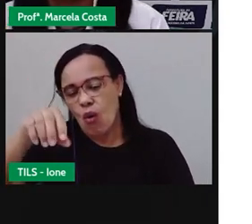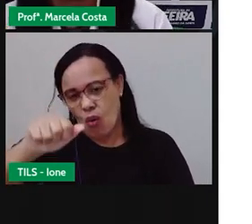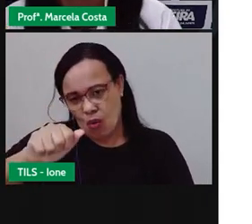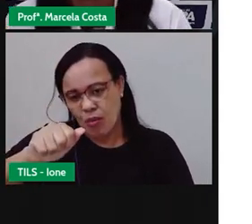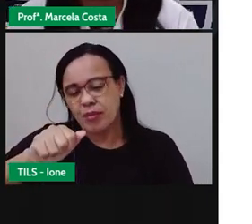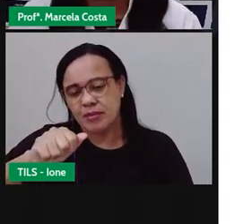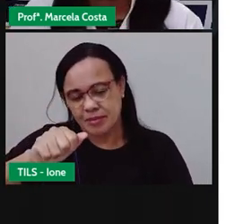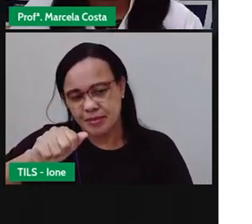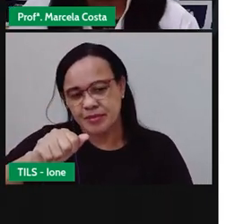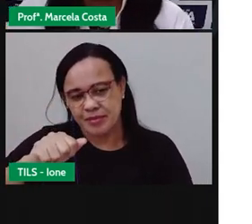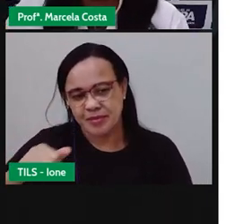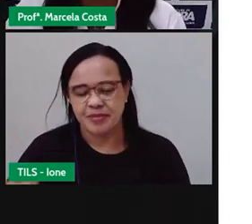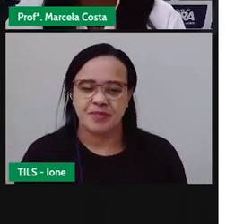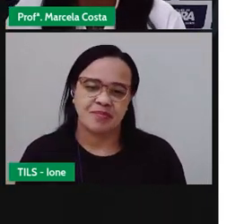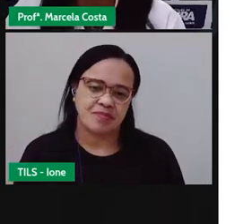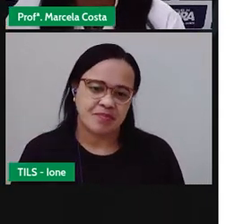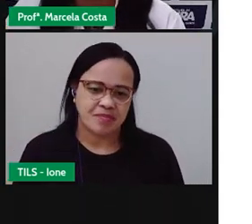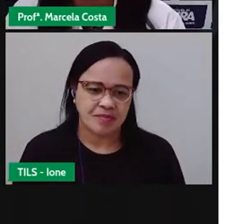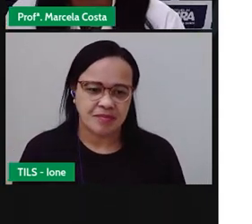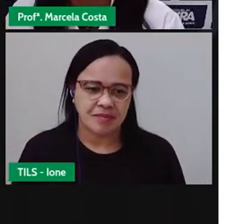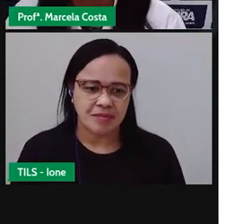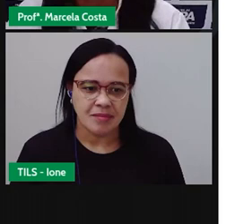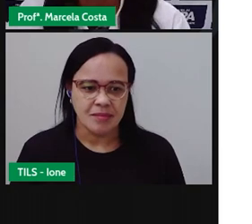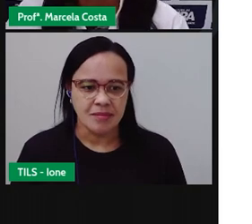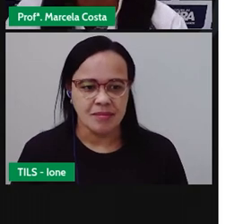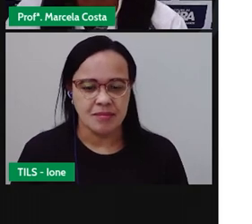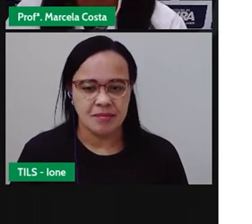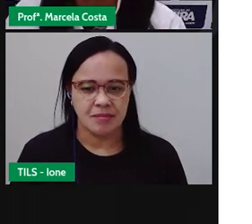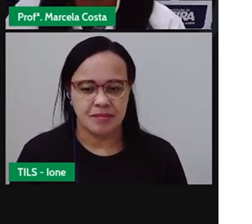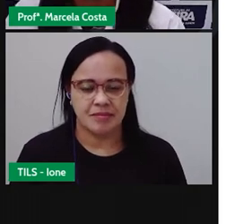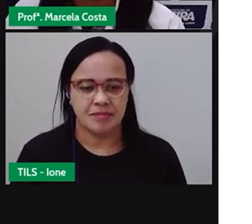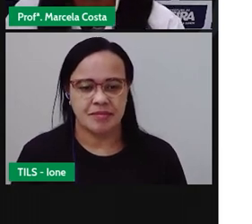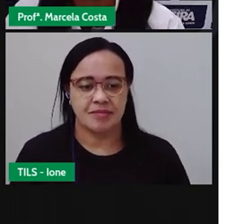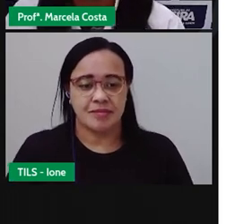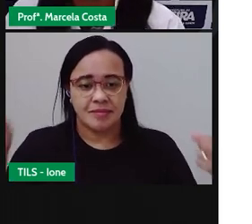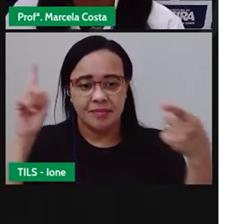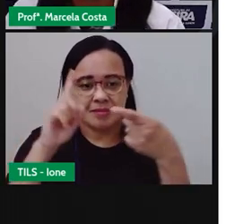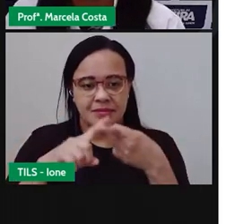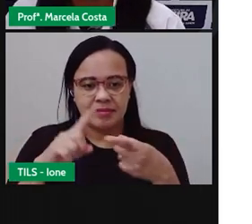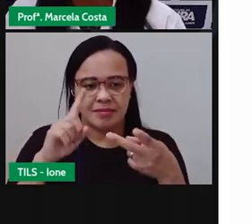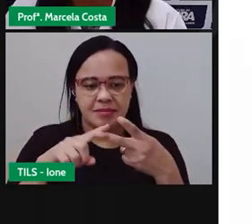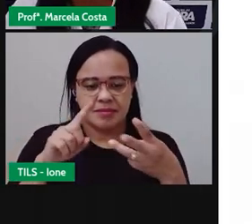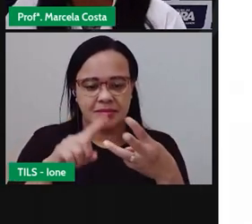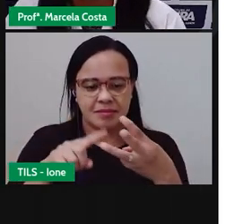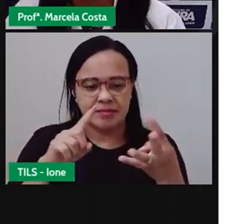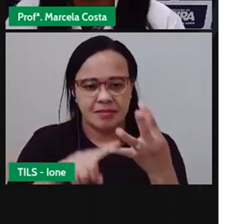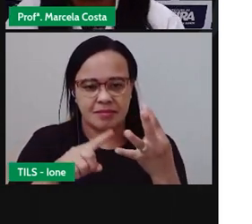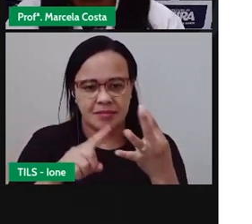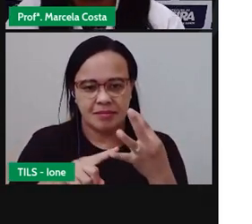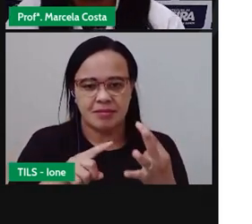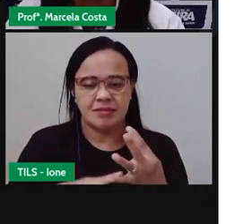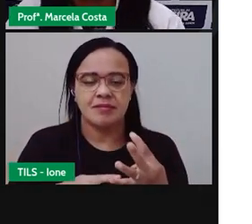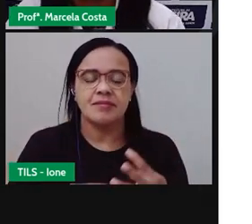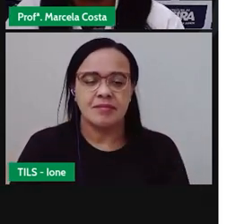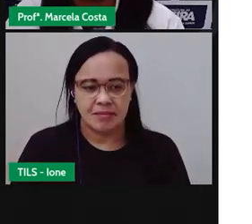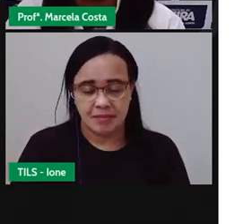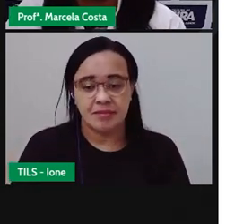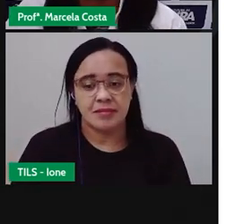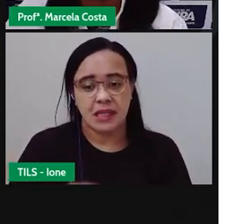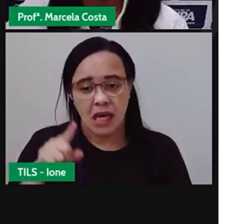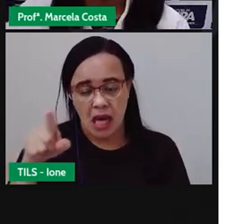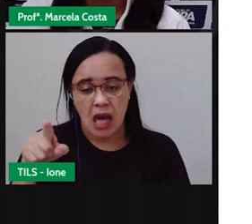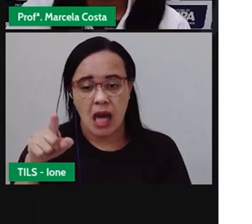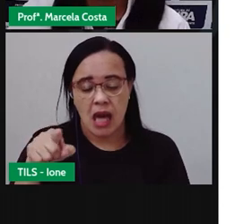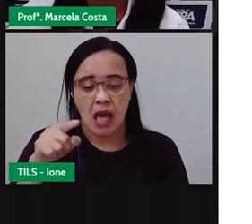é uma uma paisagem lá empurra